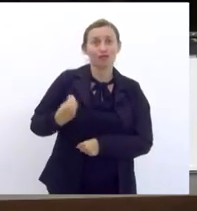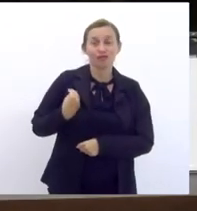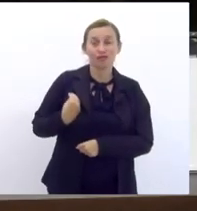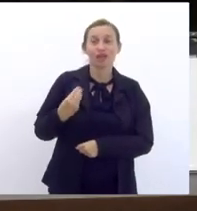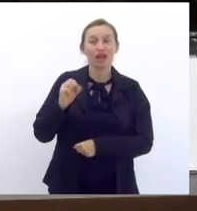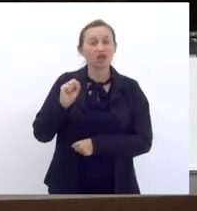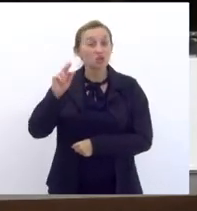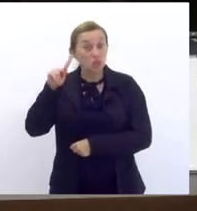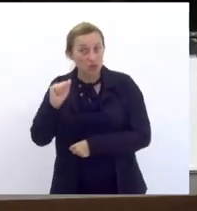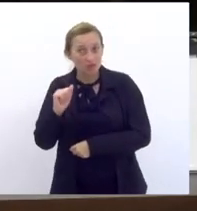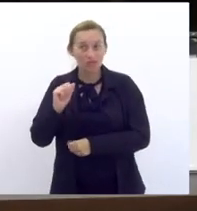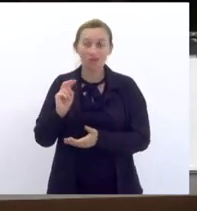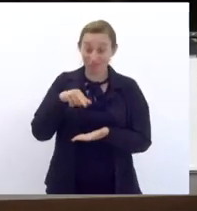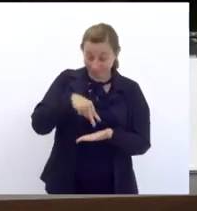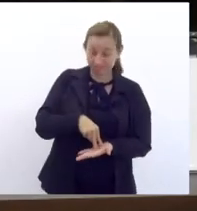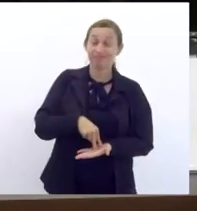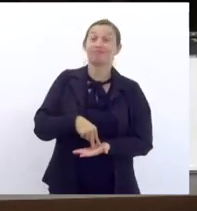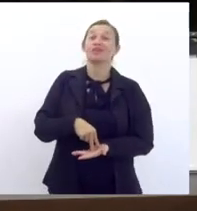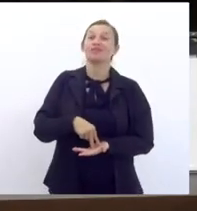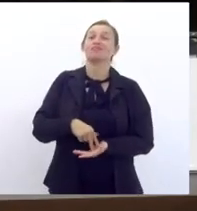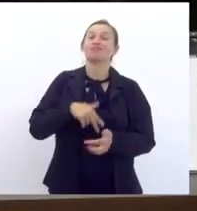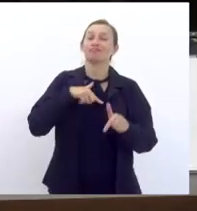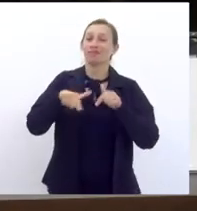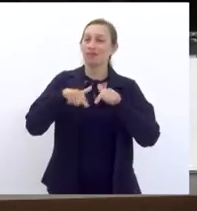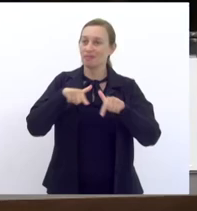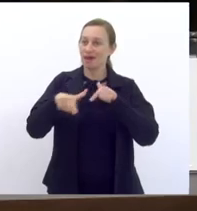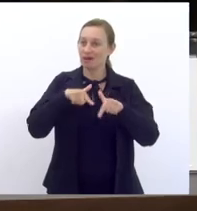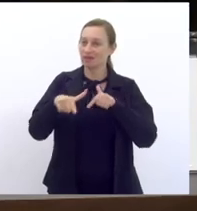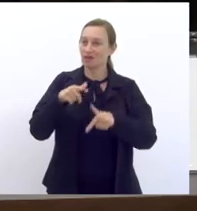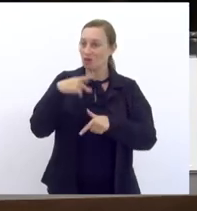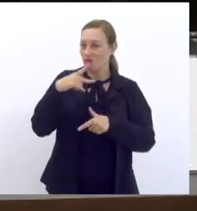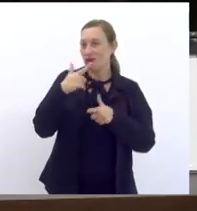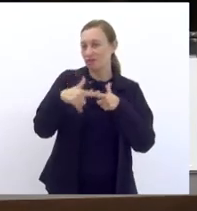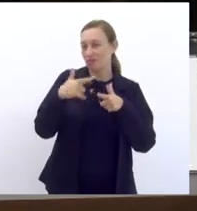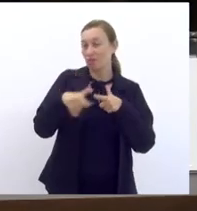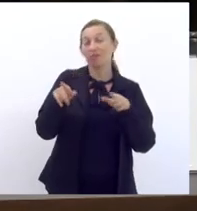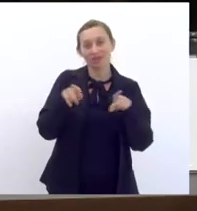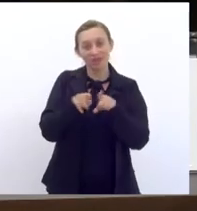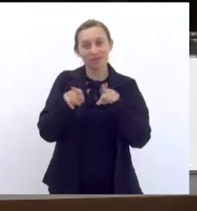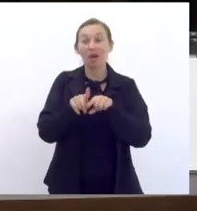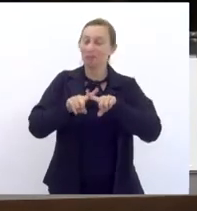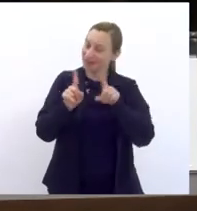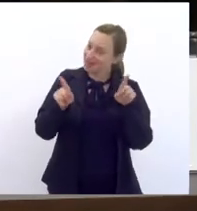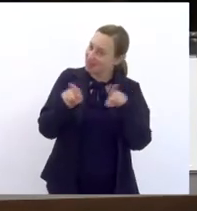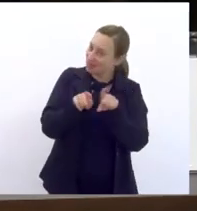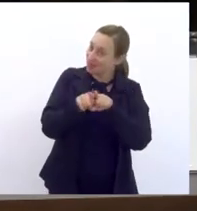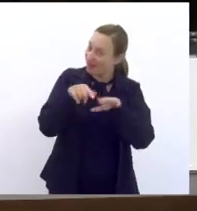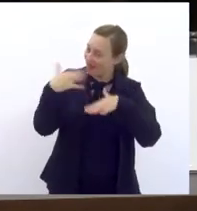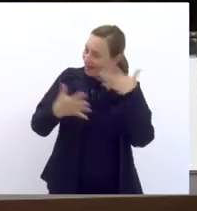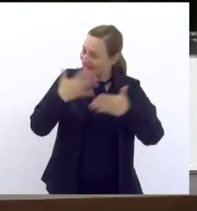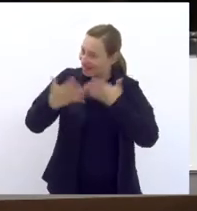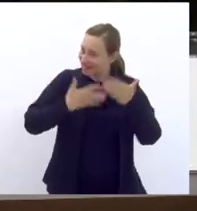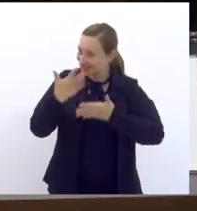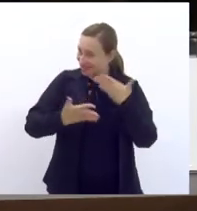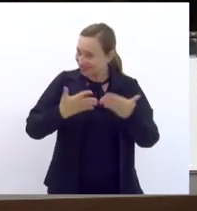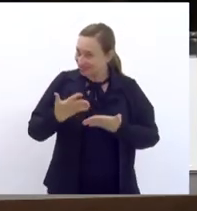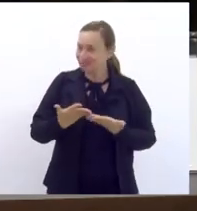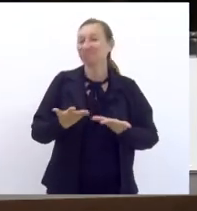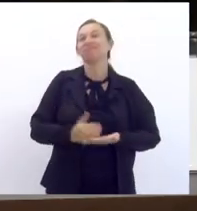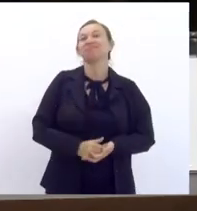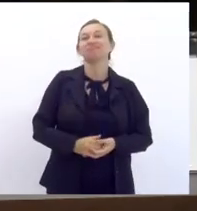graças a Deus tá de pé organizada trabalhando Vamos falar de problema também mas vamos falar de alegria eu trouxe como